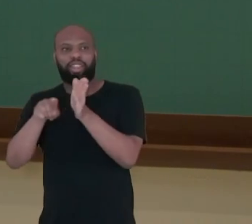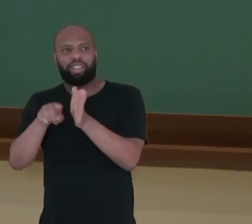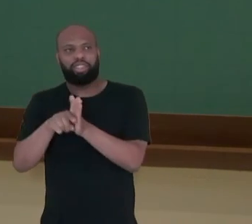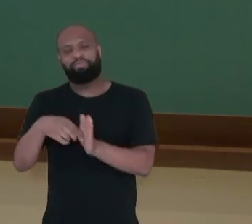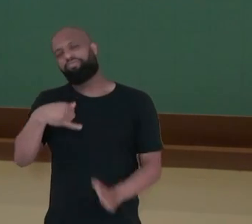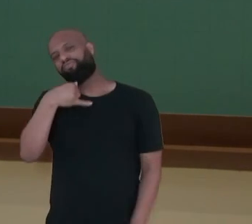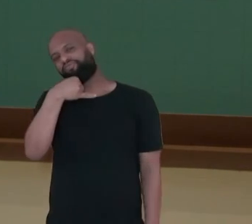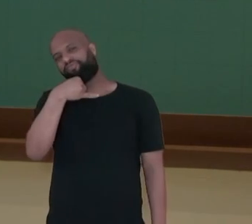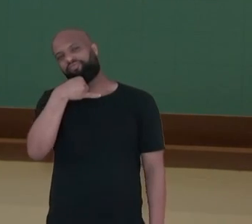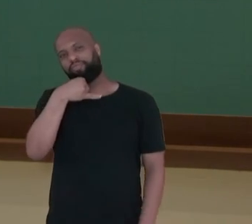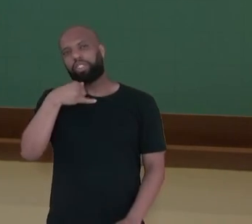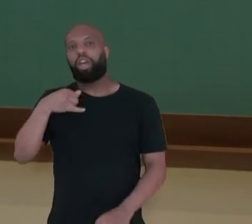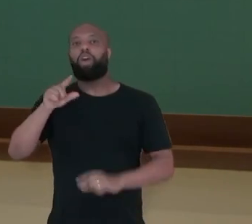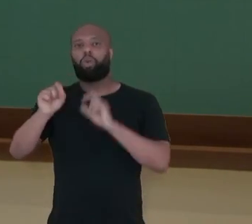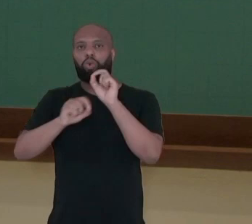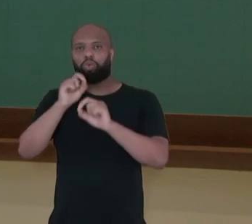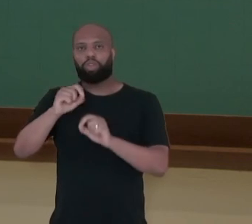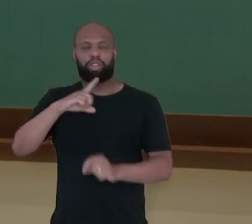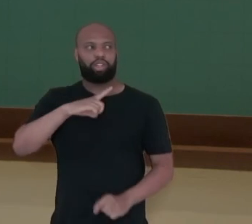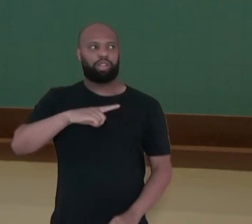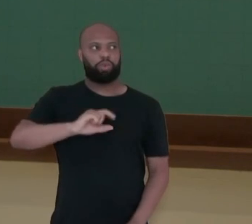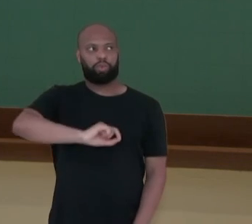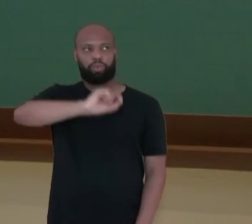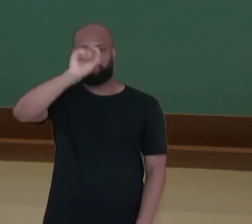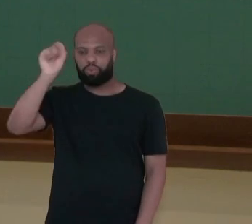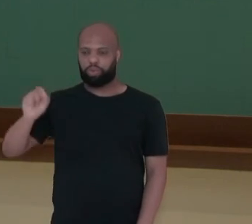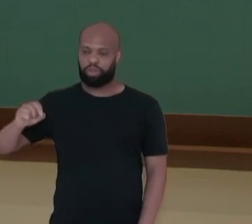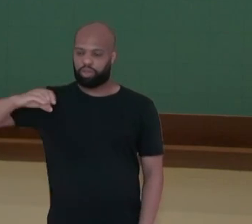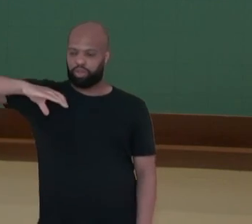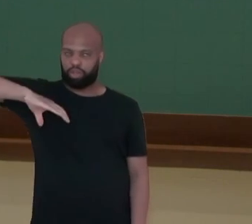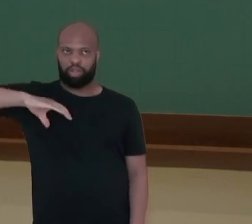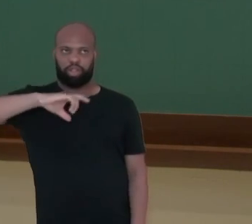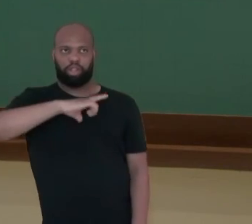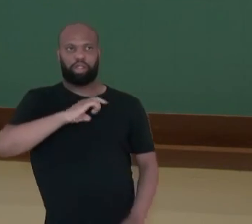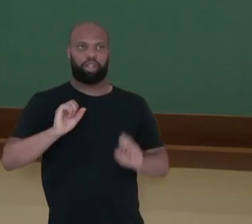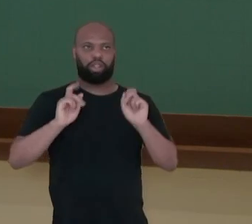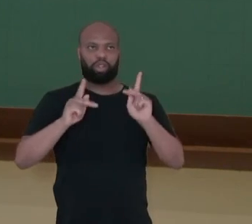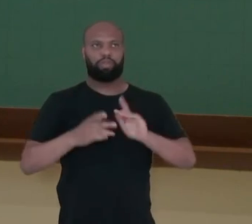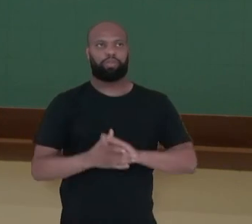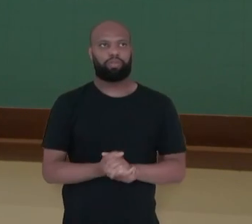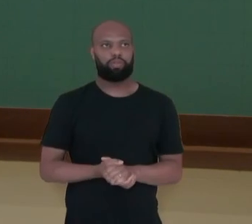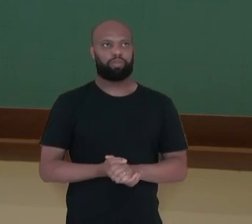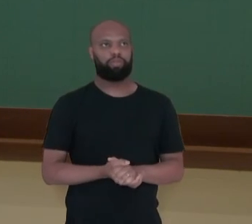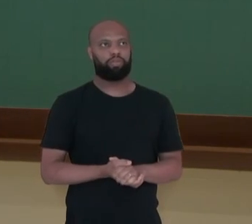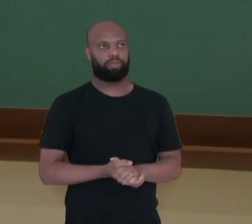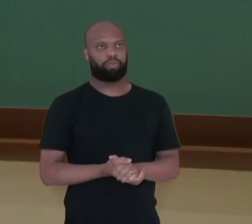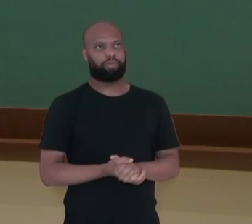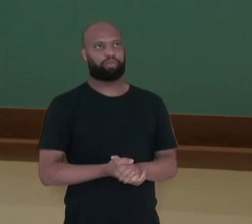vai ficar voltado para baixo. É isso que nós temos, ok?